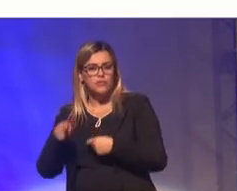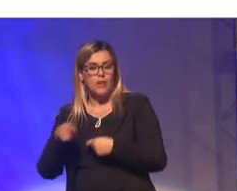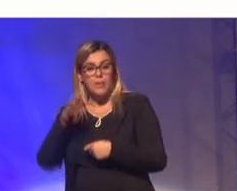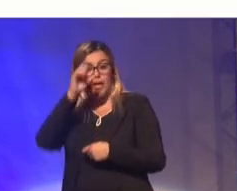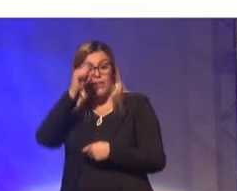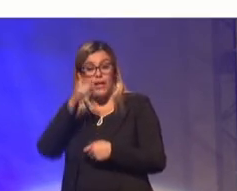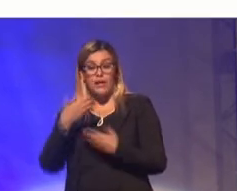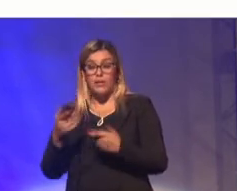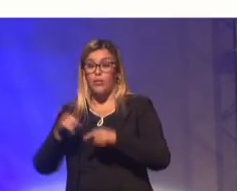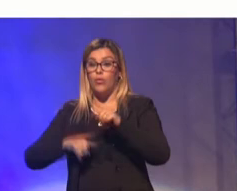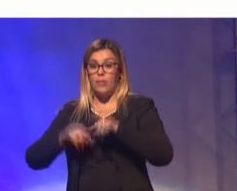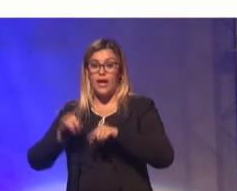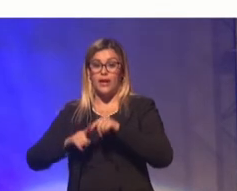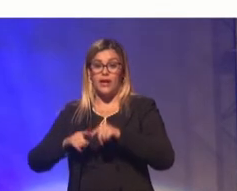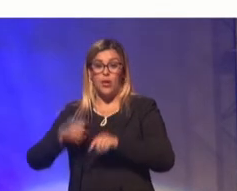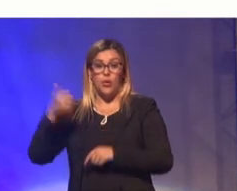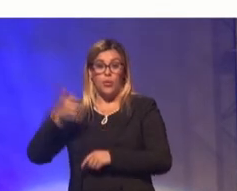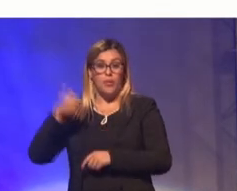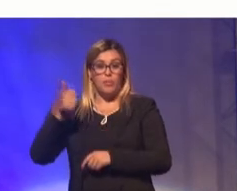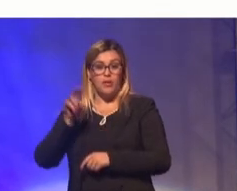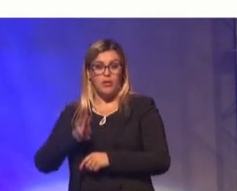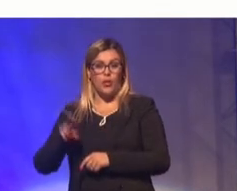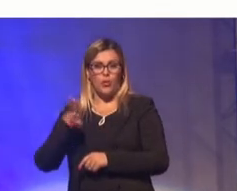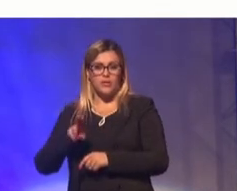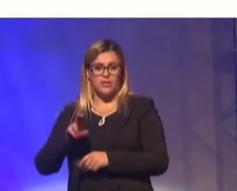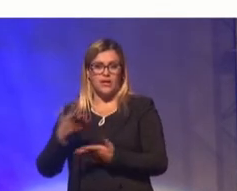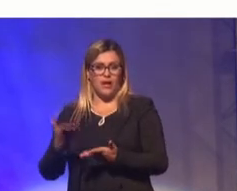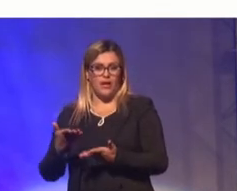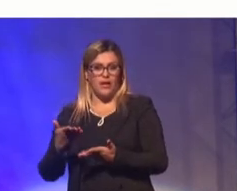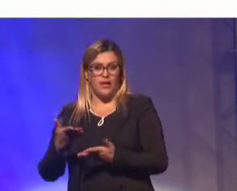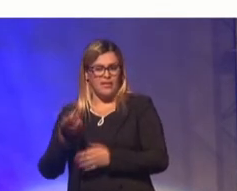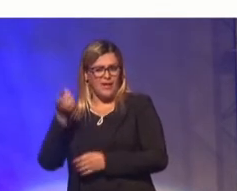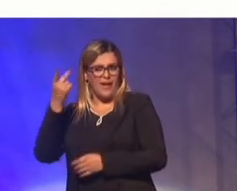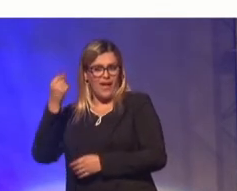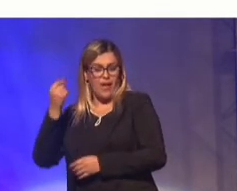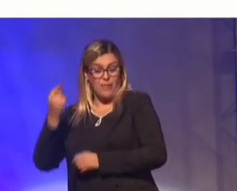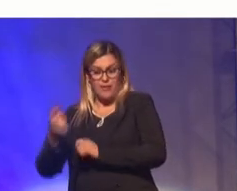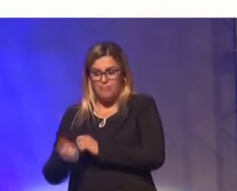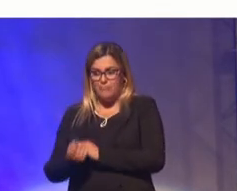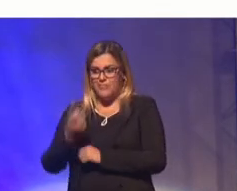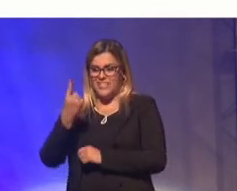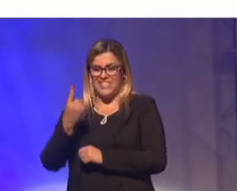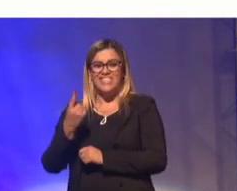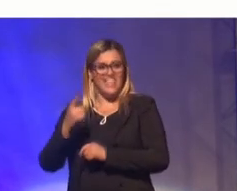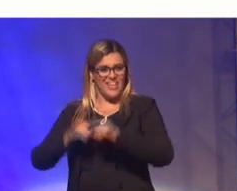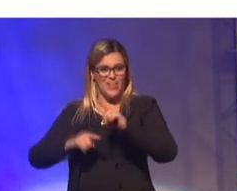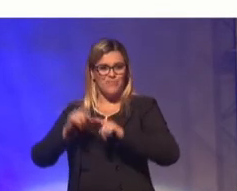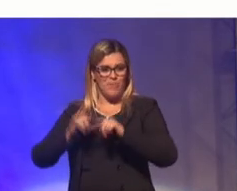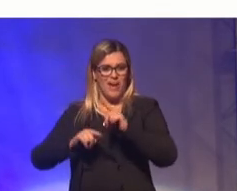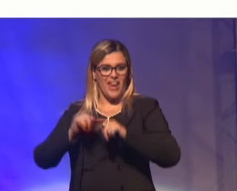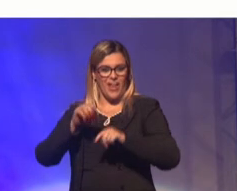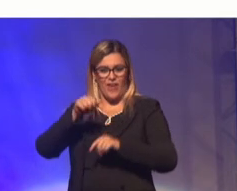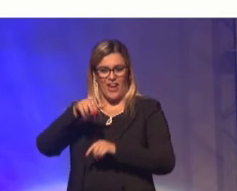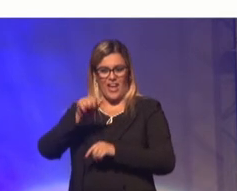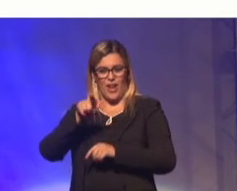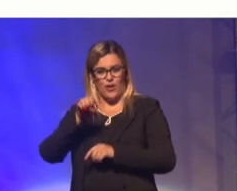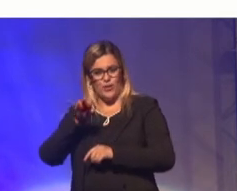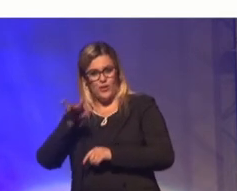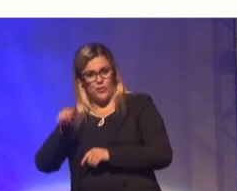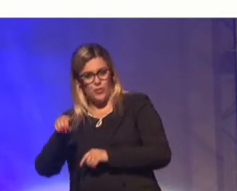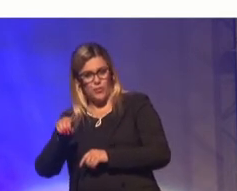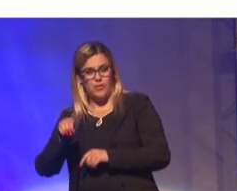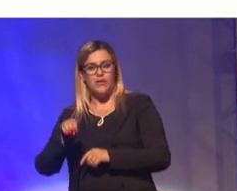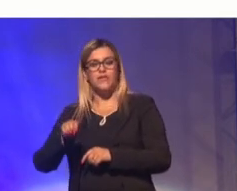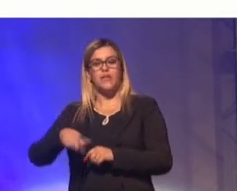E esse aparelho foi um dos primeiros que eu usei, e era assim, né, o must na época, um aparelho totalmente analógico. Depois veio